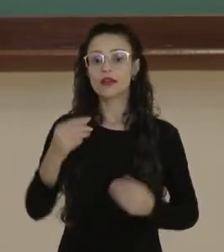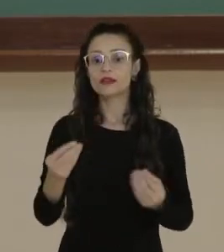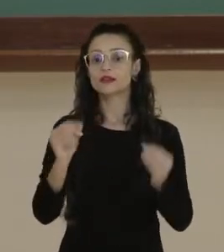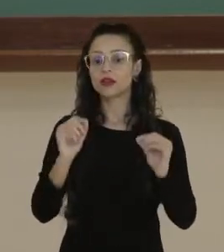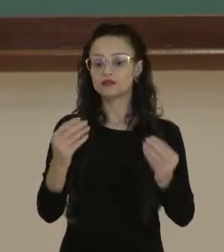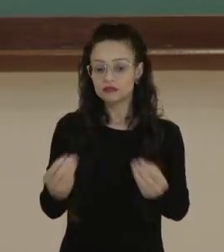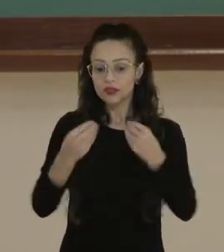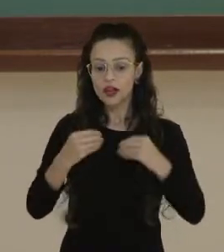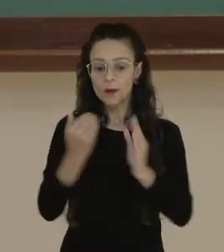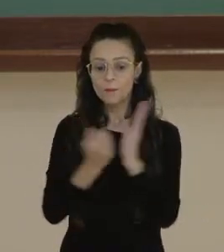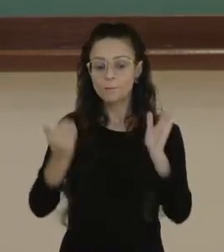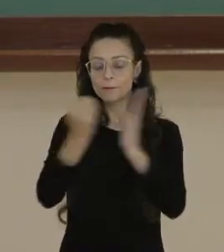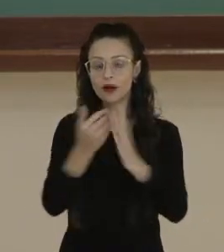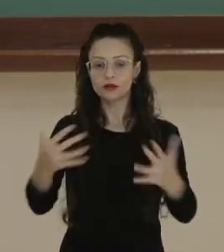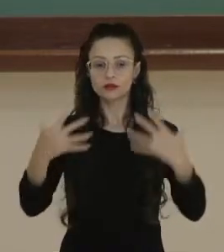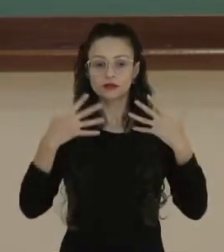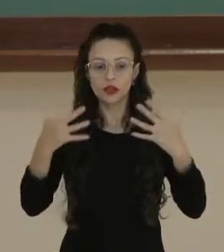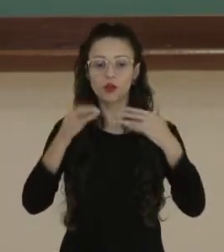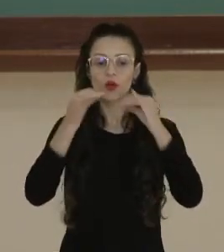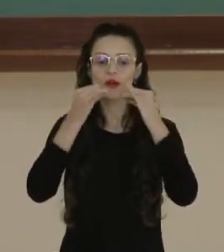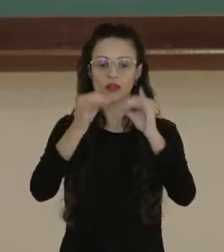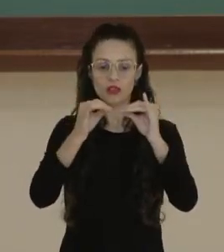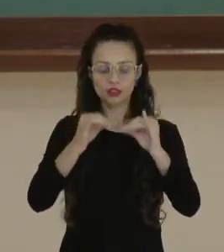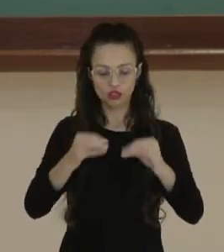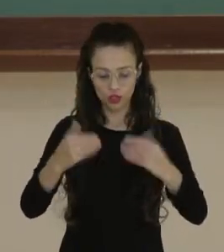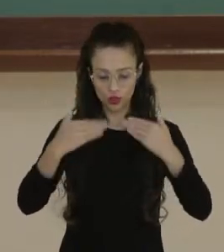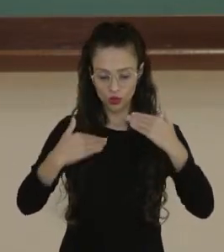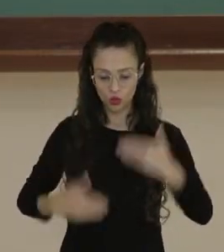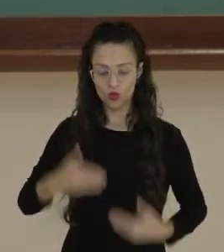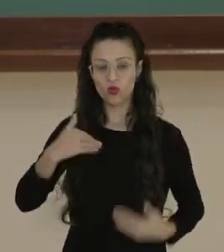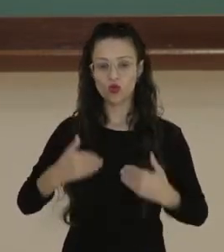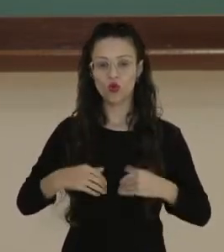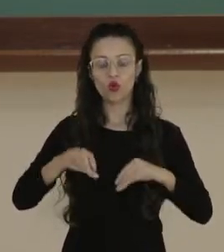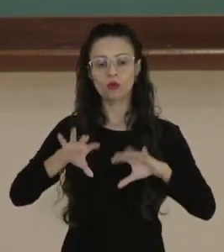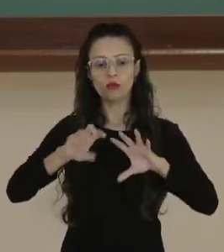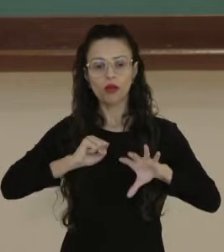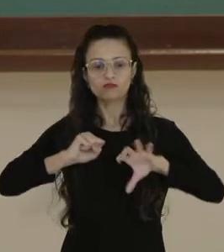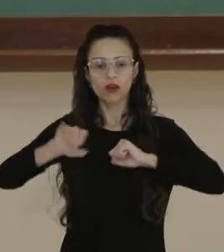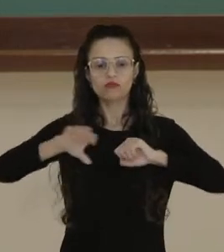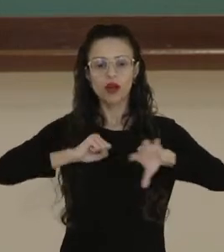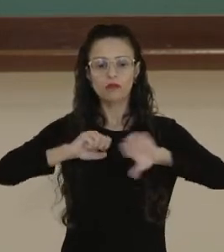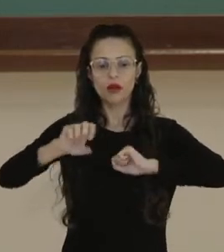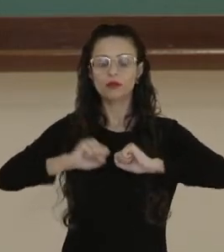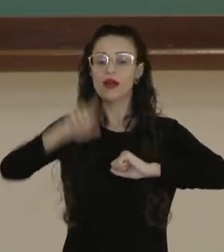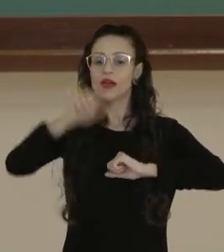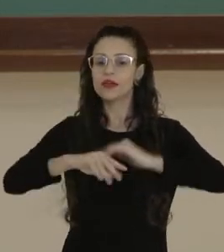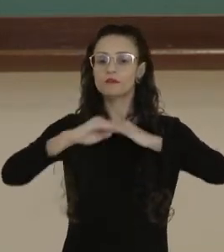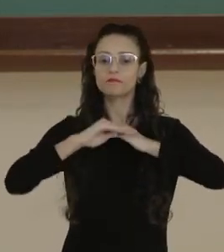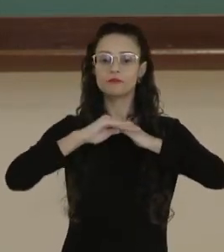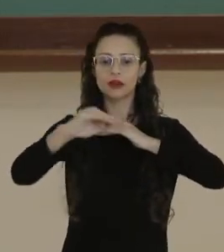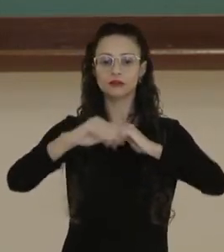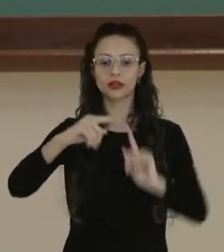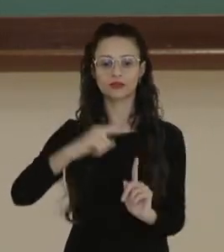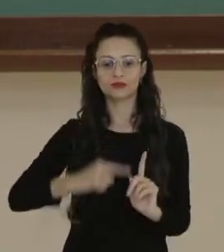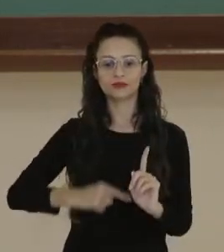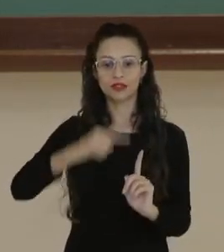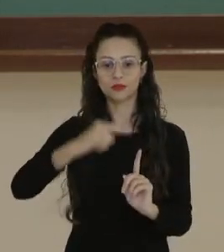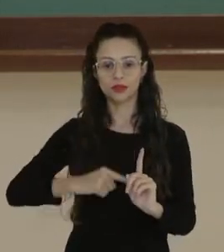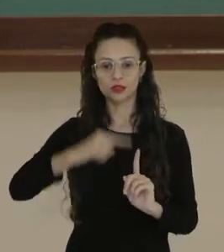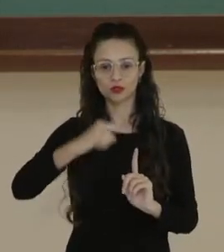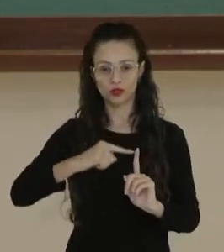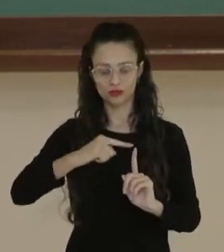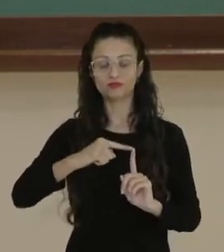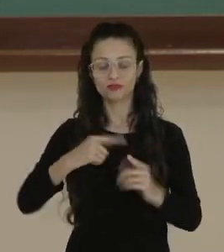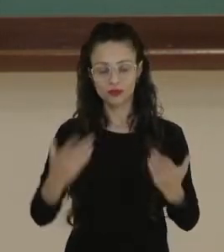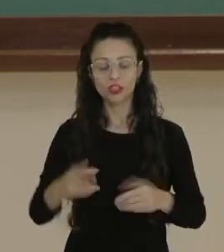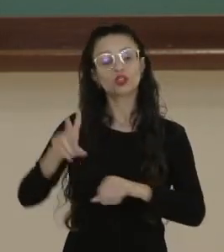seja, grande parte da energia utilizada pelo nosso corpo era para poder manter a nossa temperatura, certo?